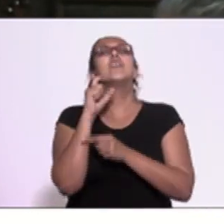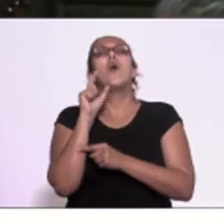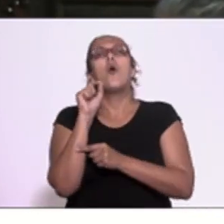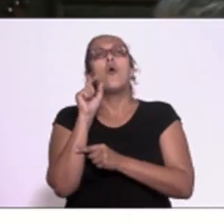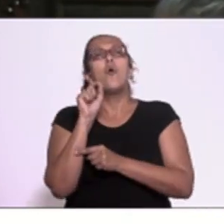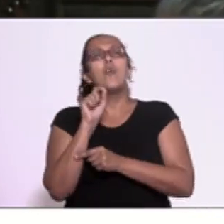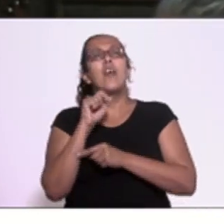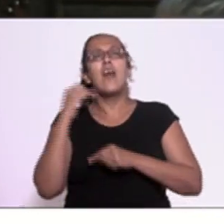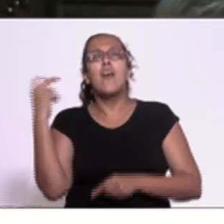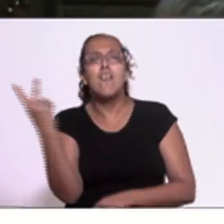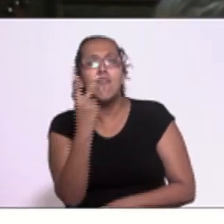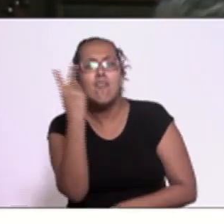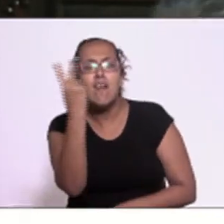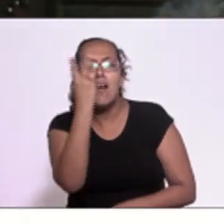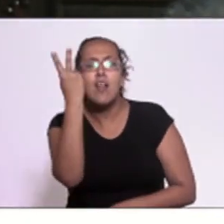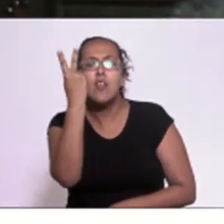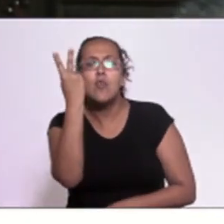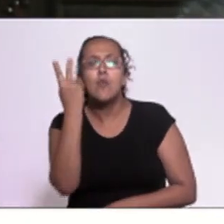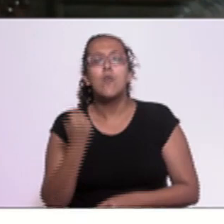valorização